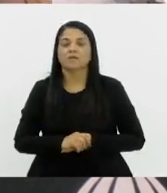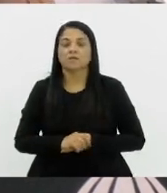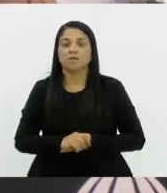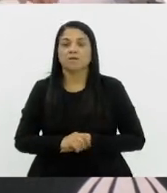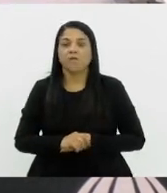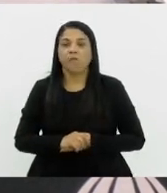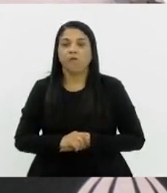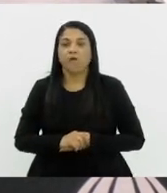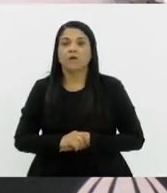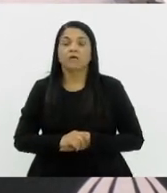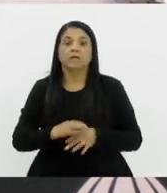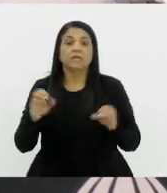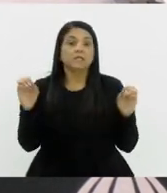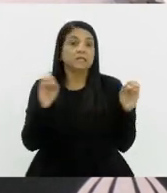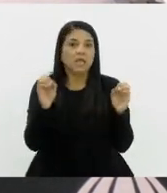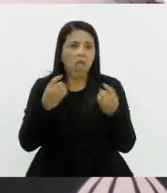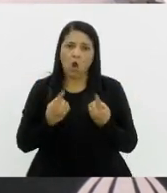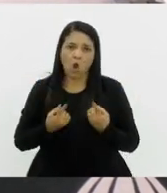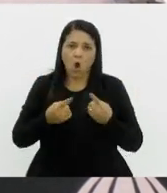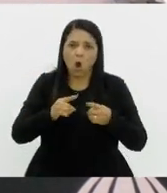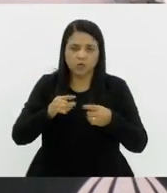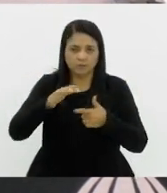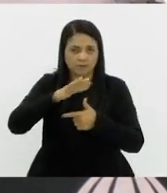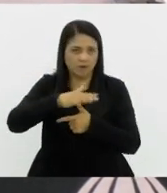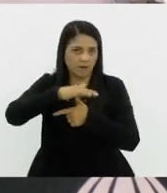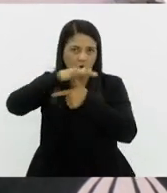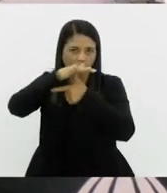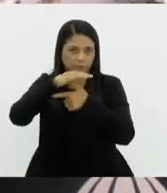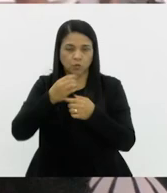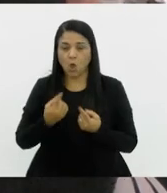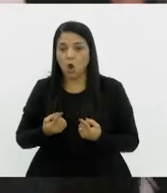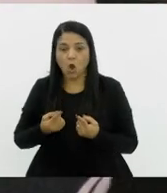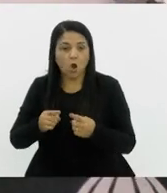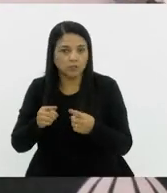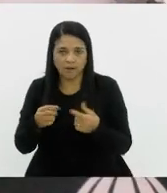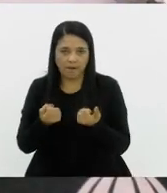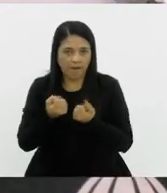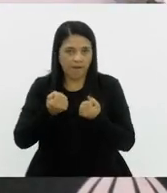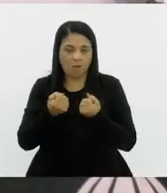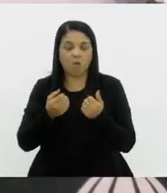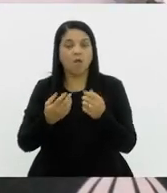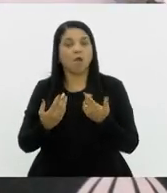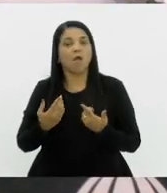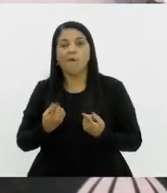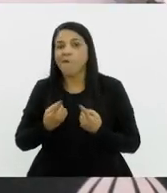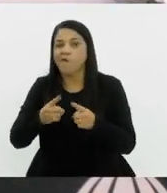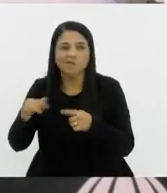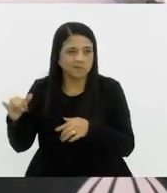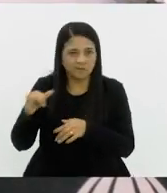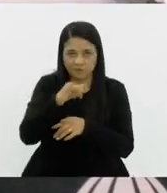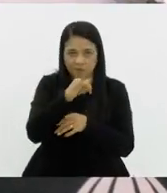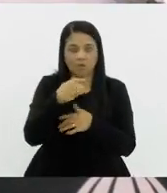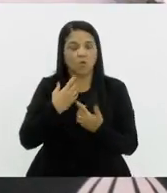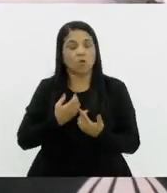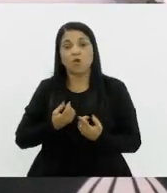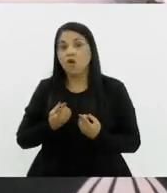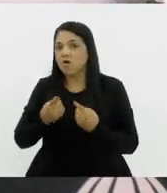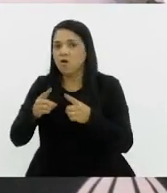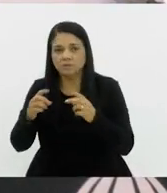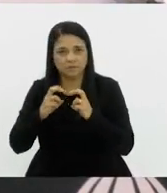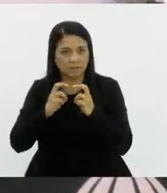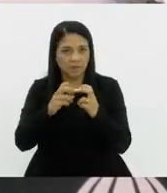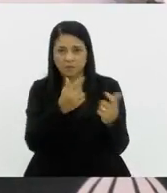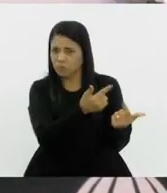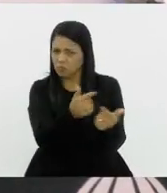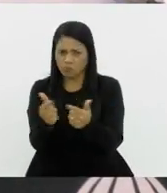primeiro que ninguém é contra helicóptero. Aliás, eu não sou contra carro, nem contra avião, eu adoro viajar, nem contra trem. que a gente tem